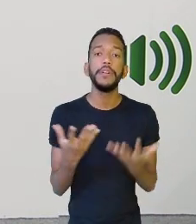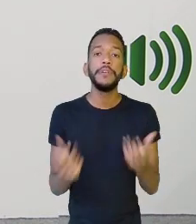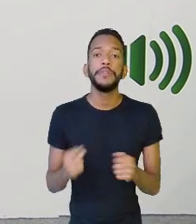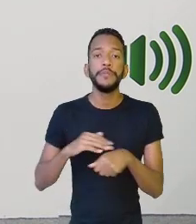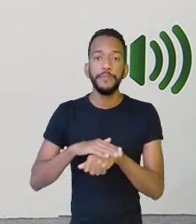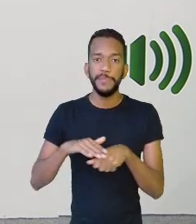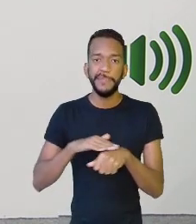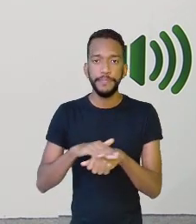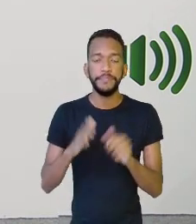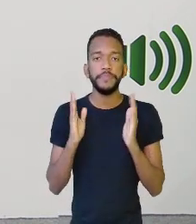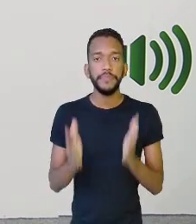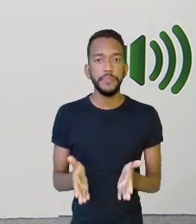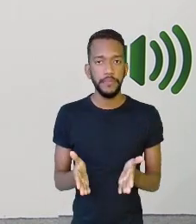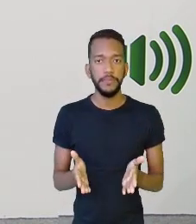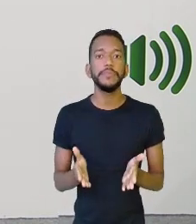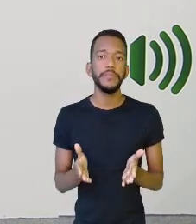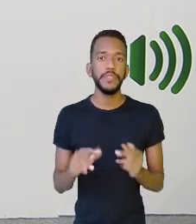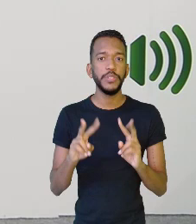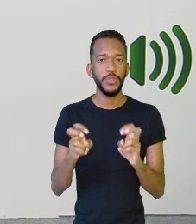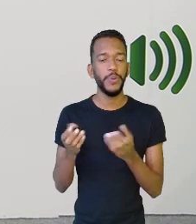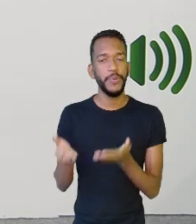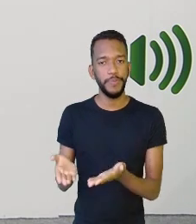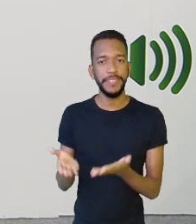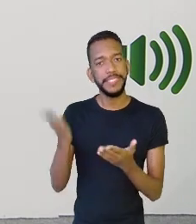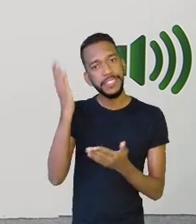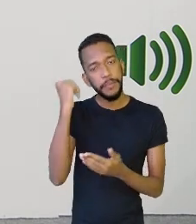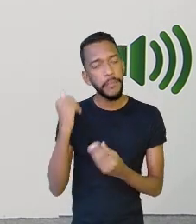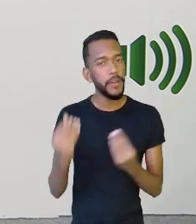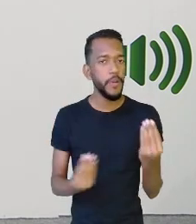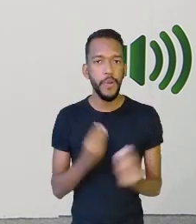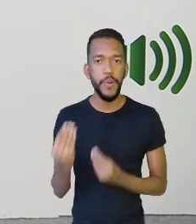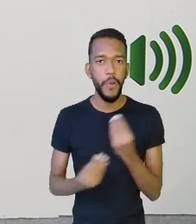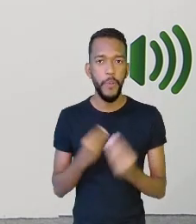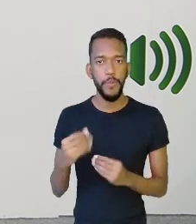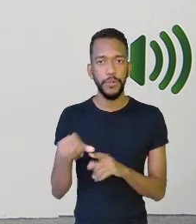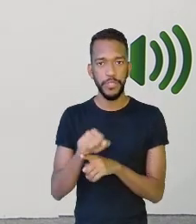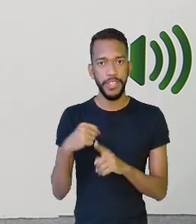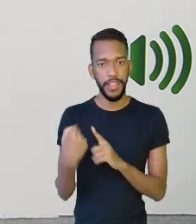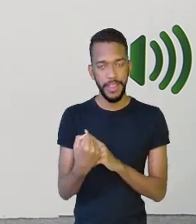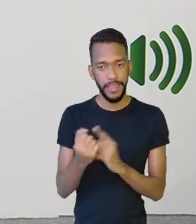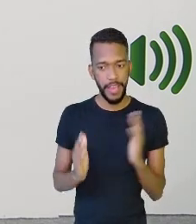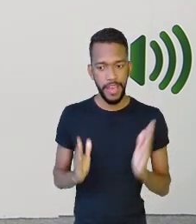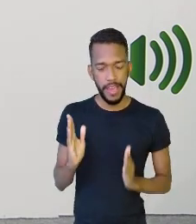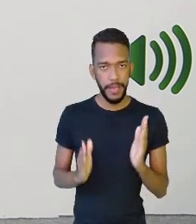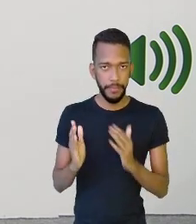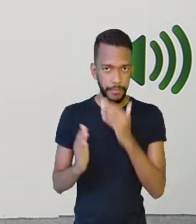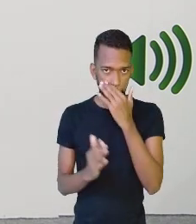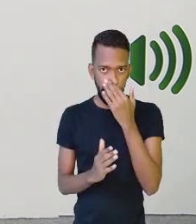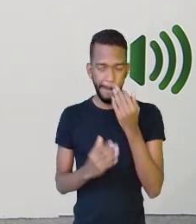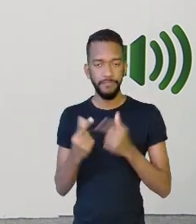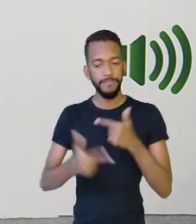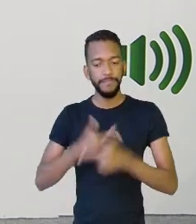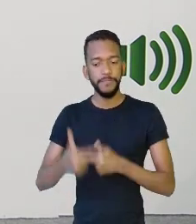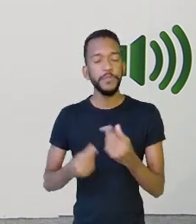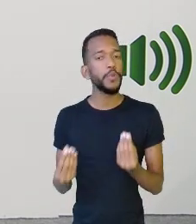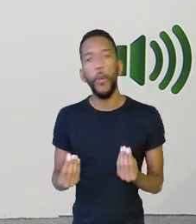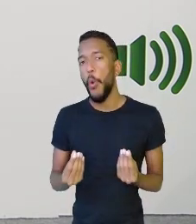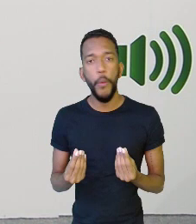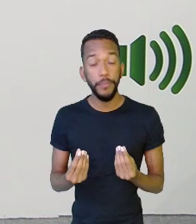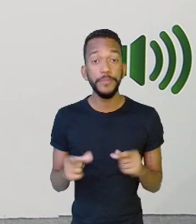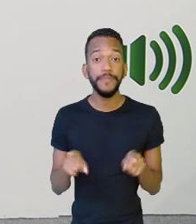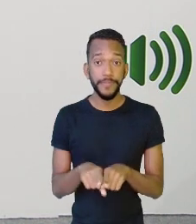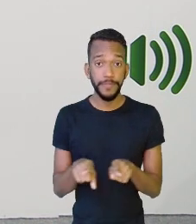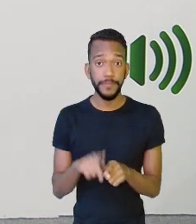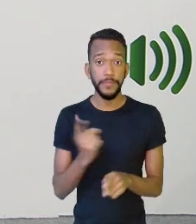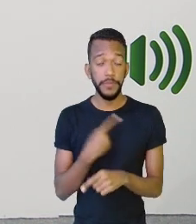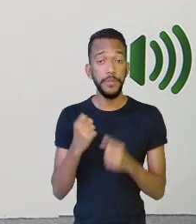sobre isso, saber como essa sociedade desta época se constituiu, para que a gente